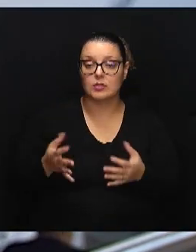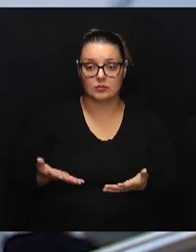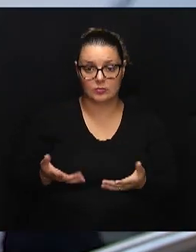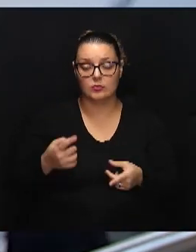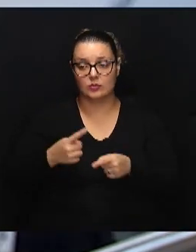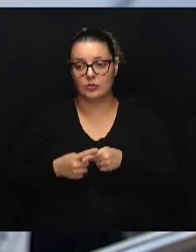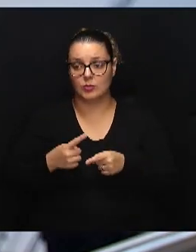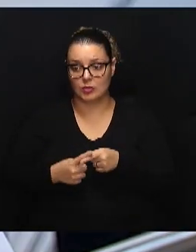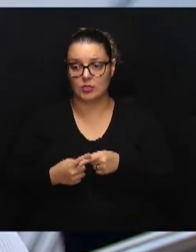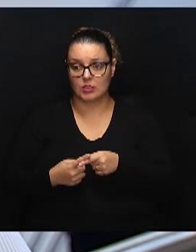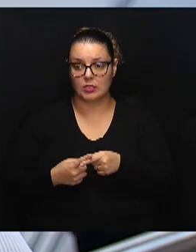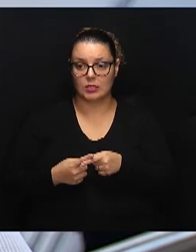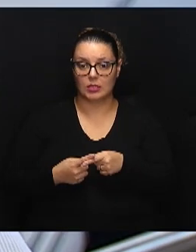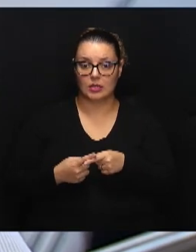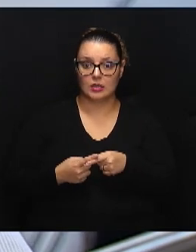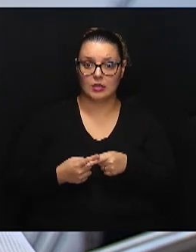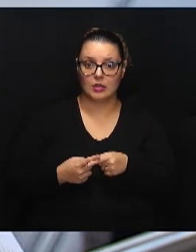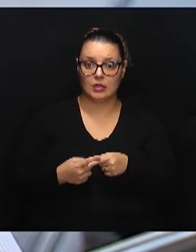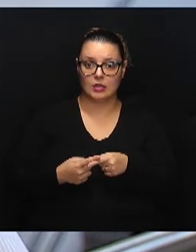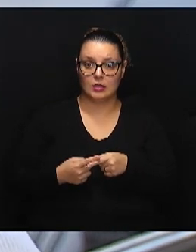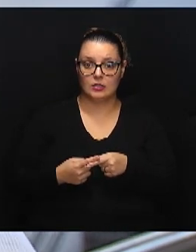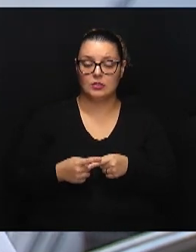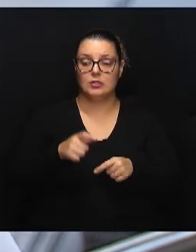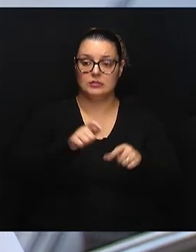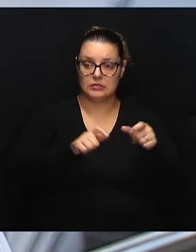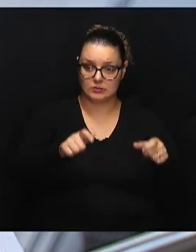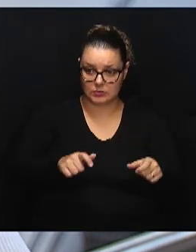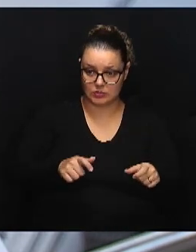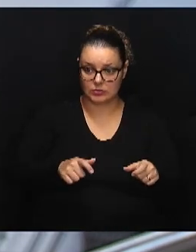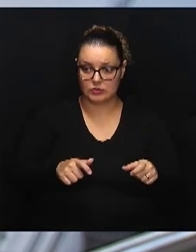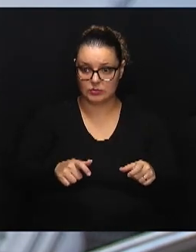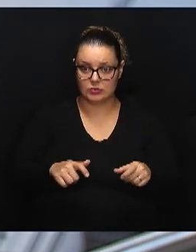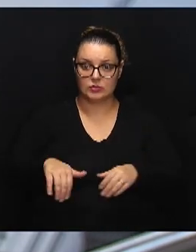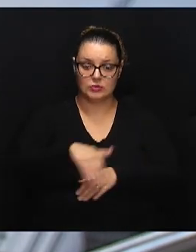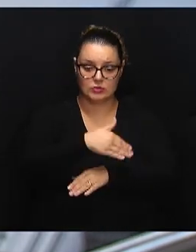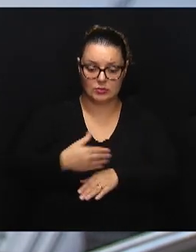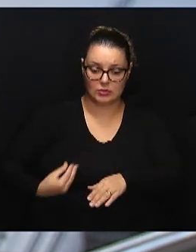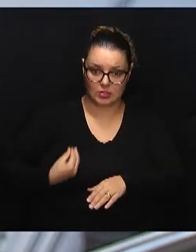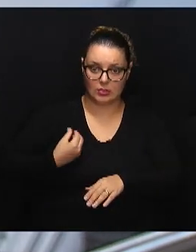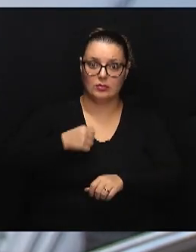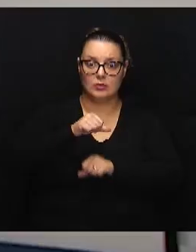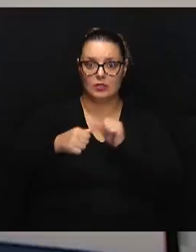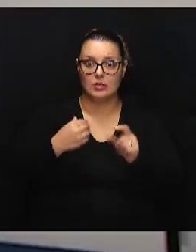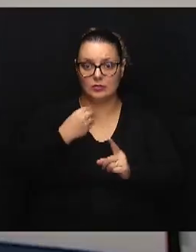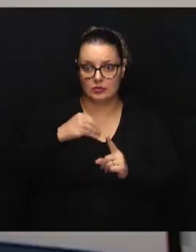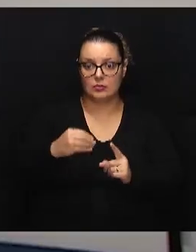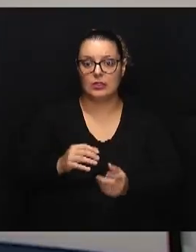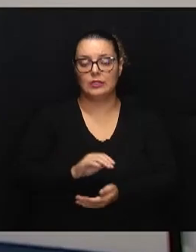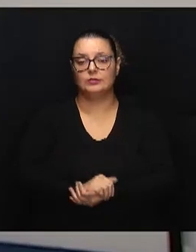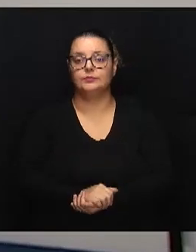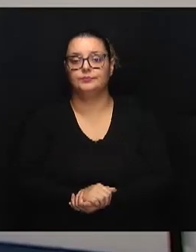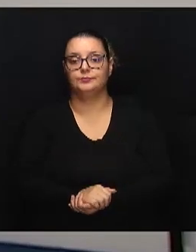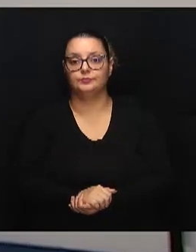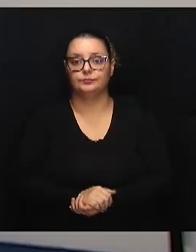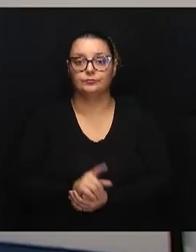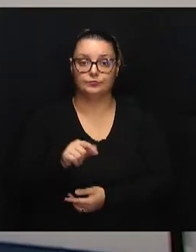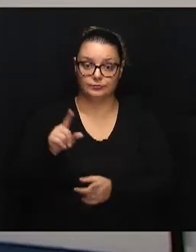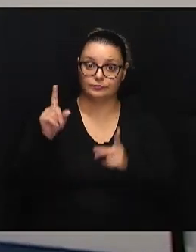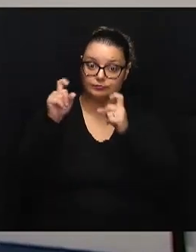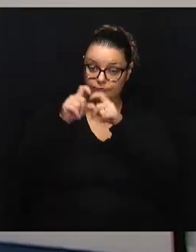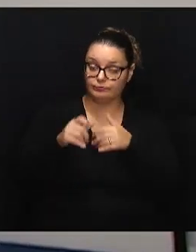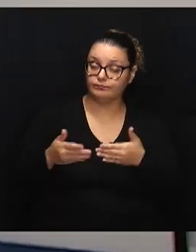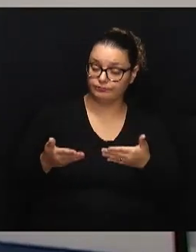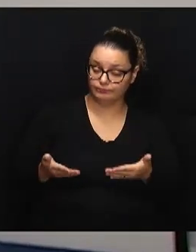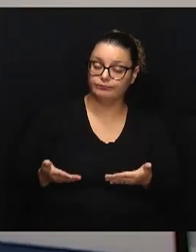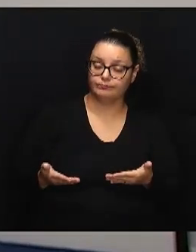aí tiraríamos essas pessoas da vulnerabilidade. É um desafio, né? Esse é